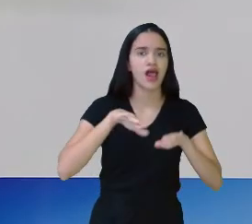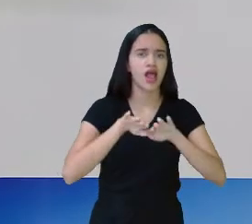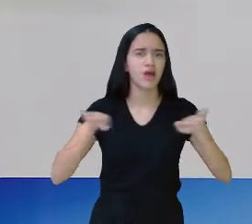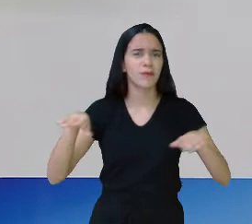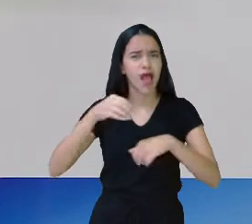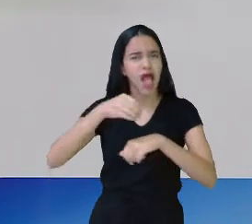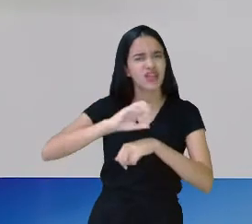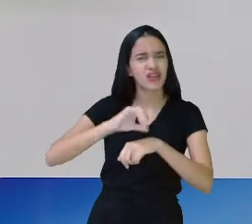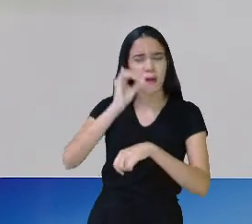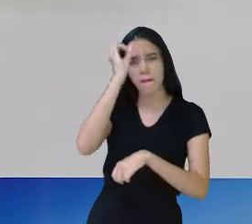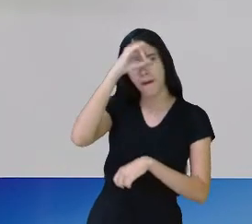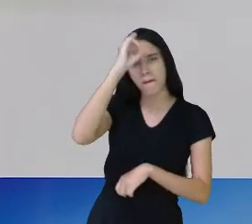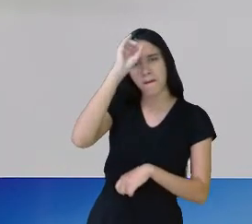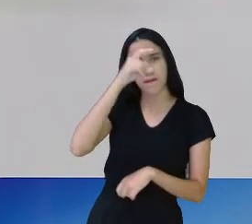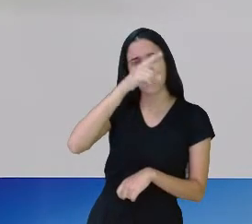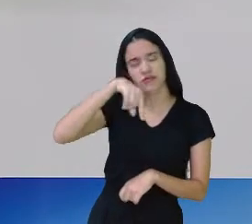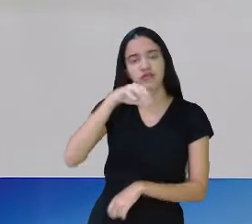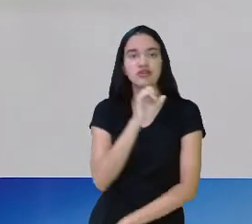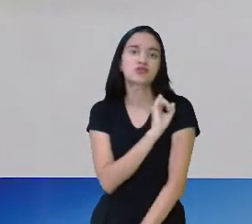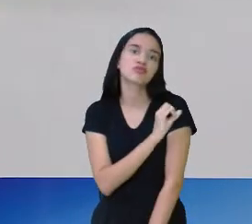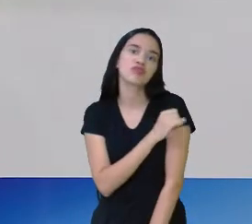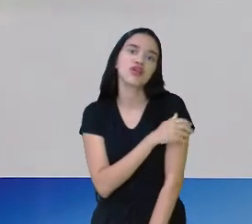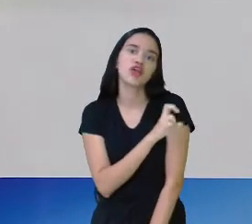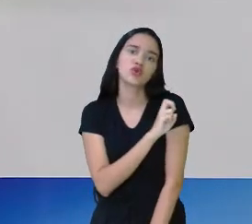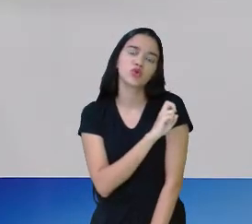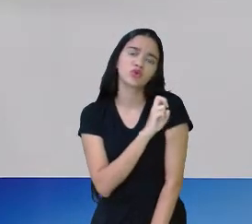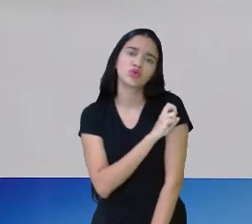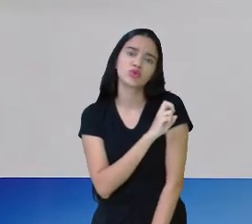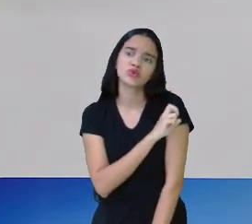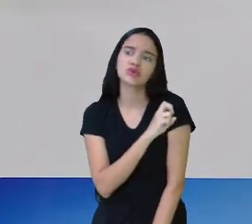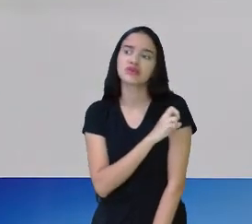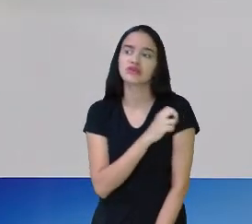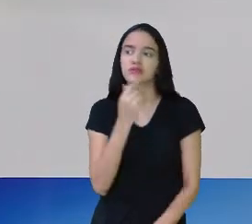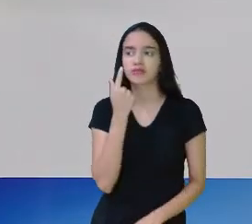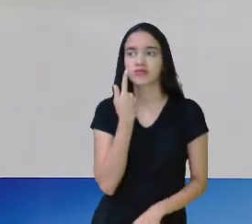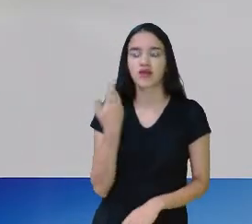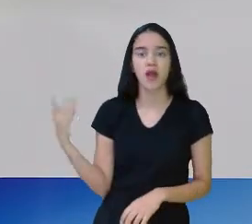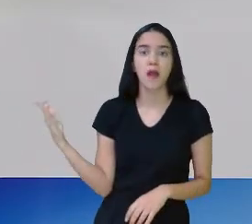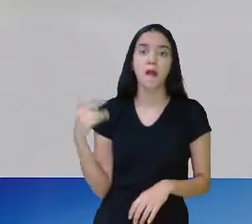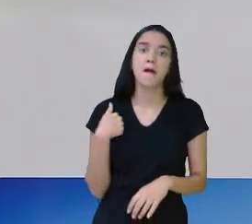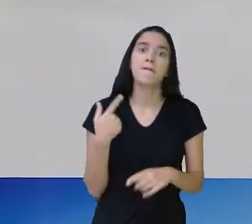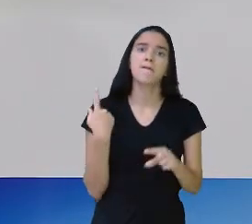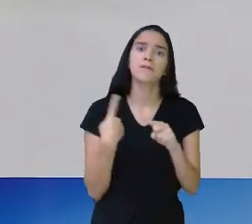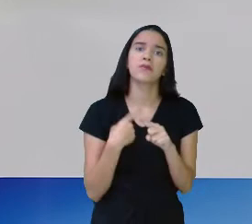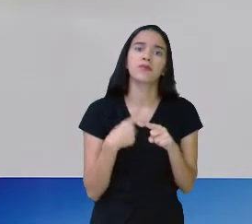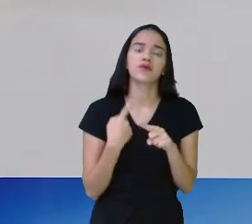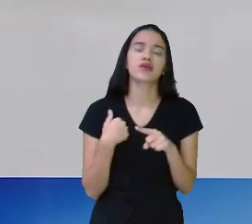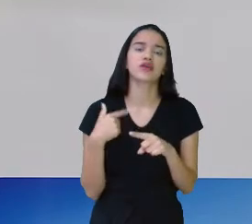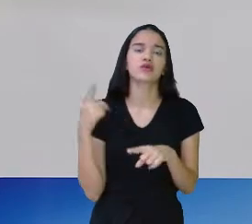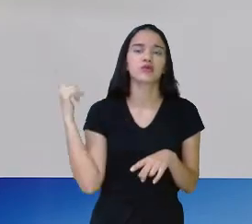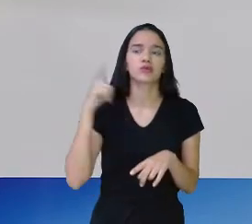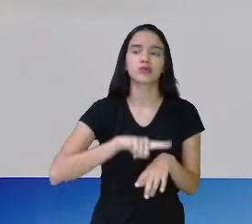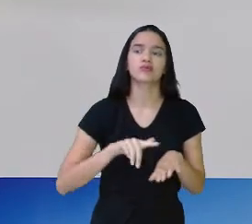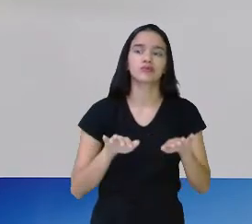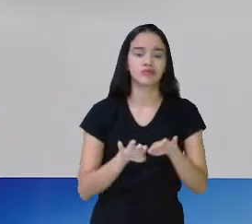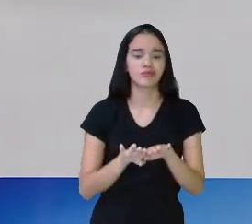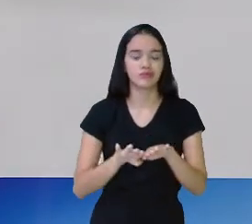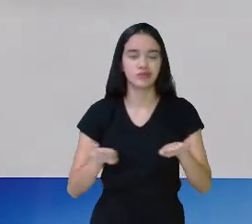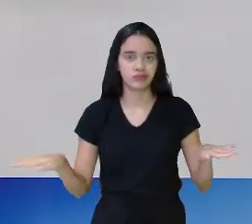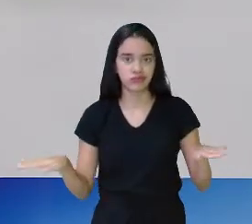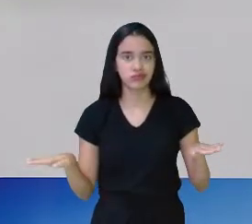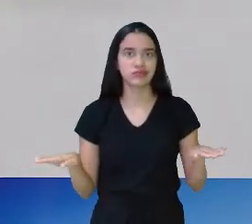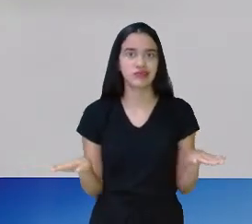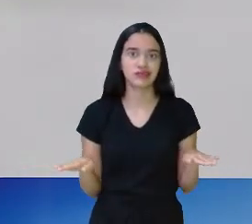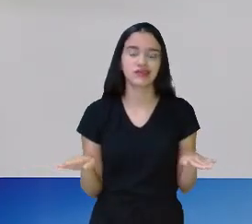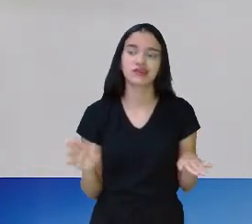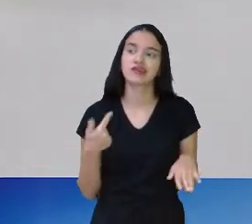meio boba para vocês do 5º ano, mas pensou em figura plana, é porque eu consigo fazer ela numa superfície